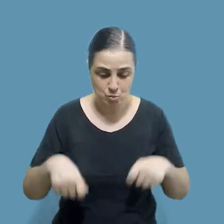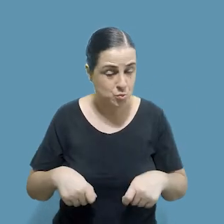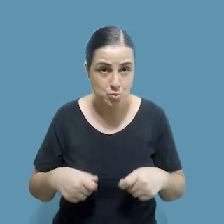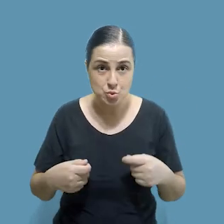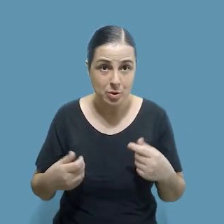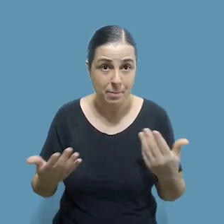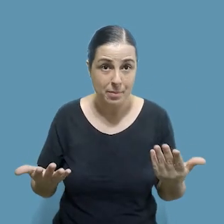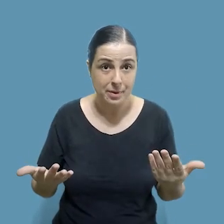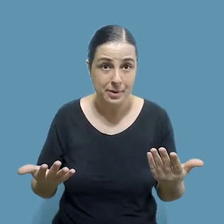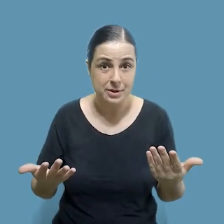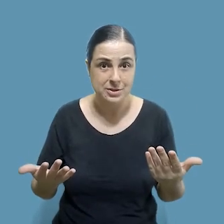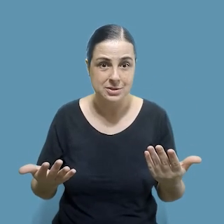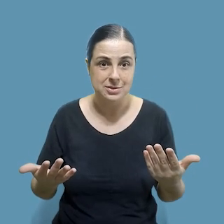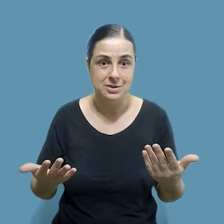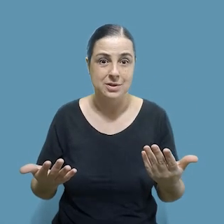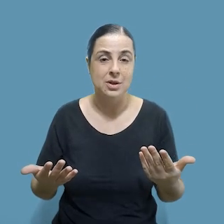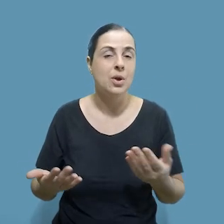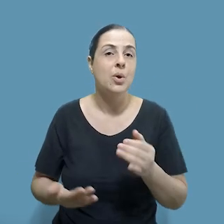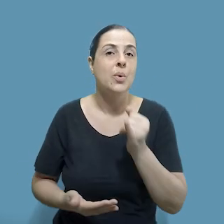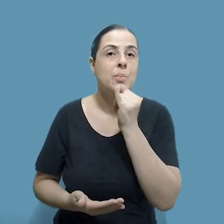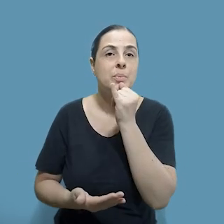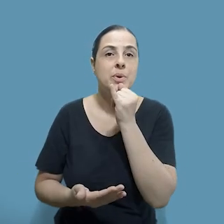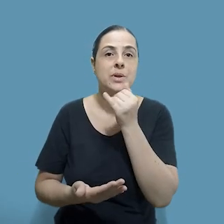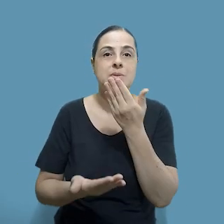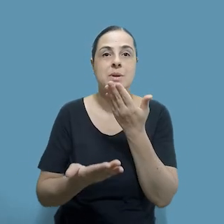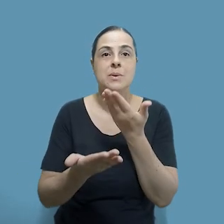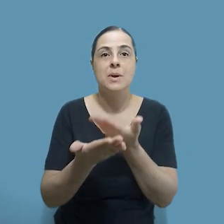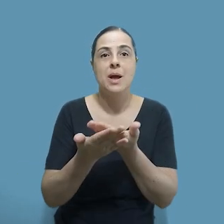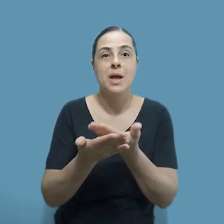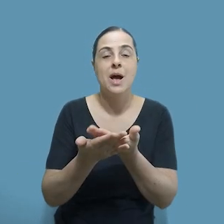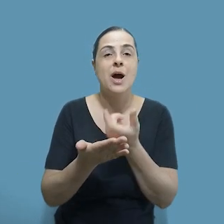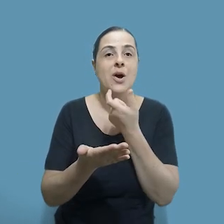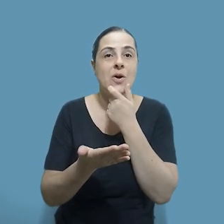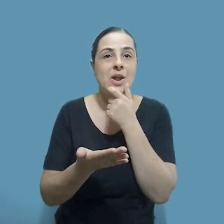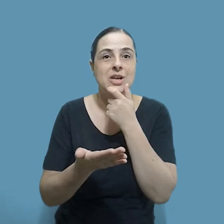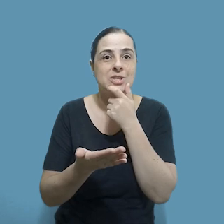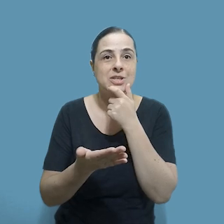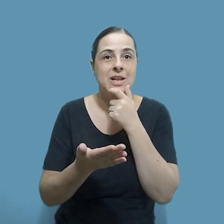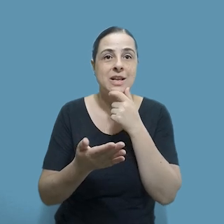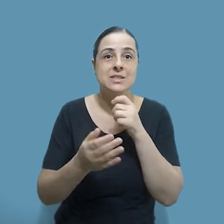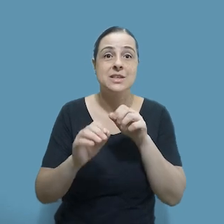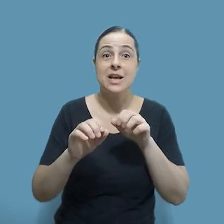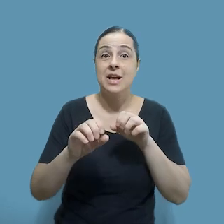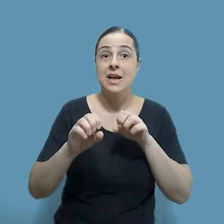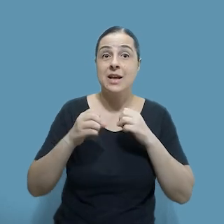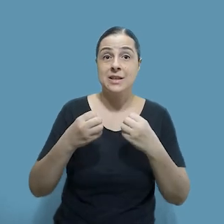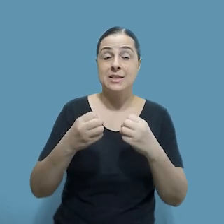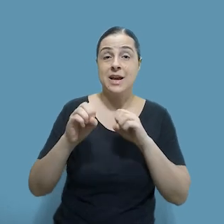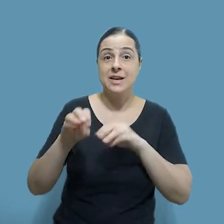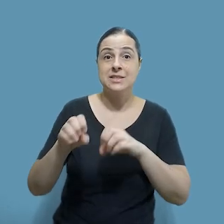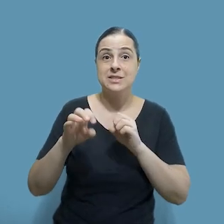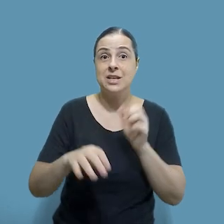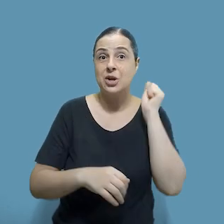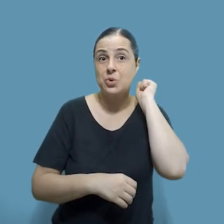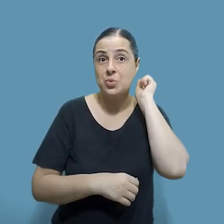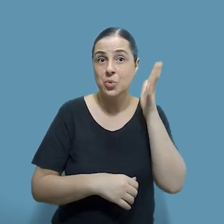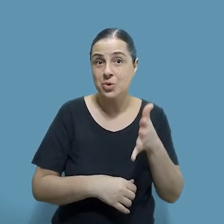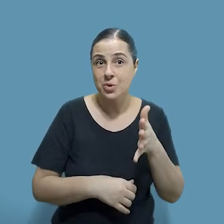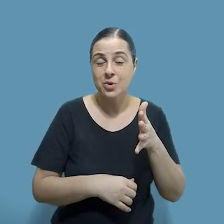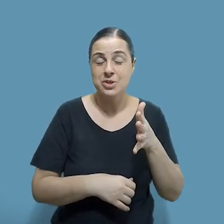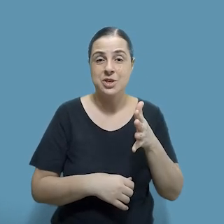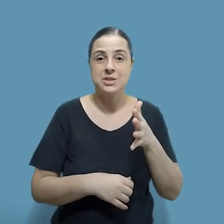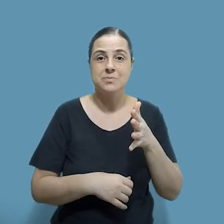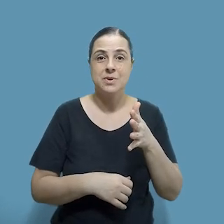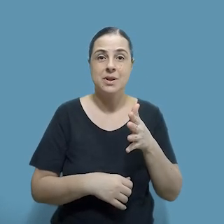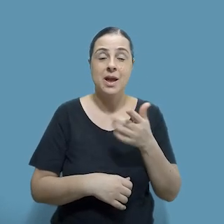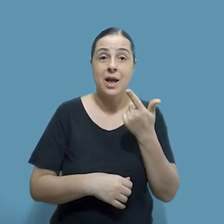fantástica, na aula de inglês, o professor está dando Shakespeare para a aula toda, e para ela está ensinando aquela musiquinha do McDonald's, que